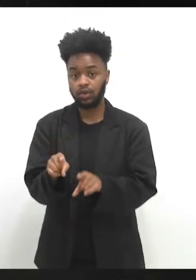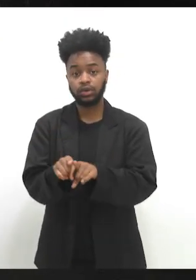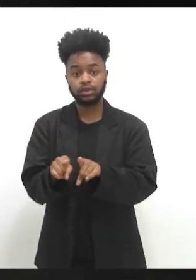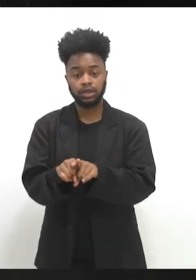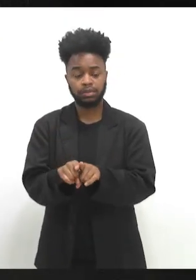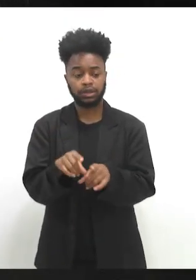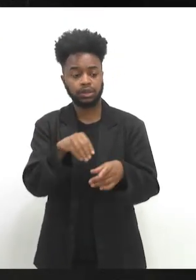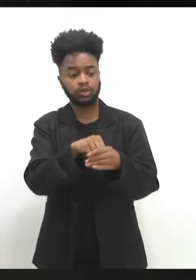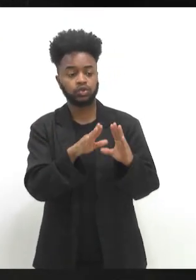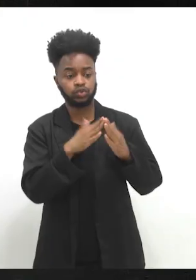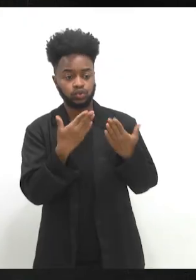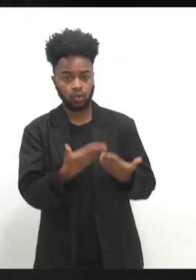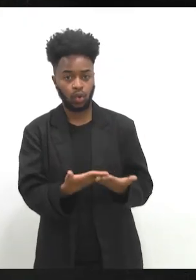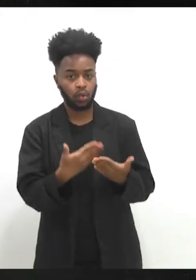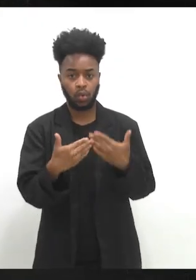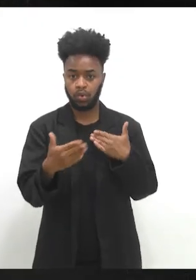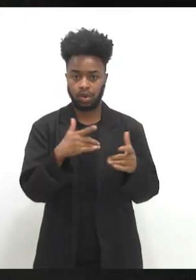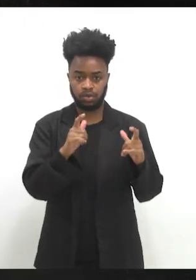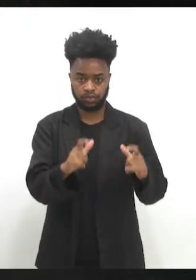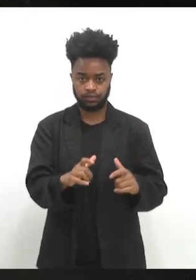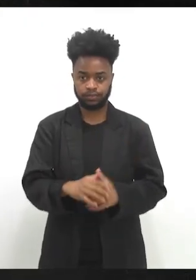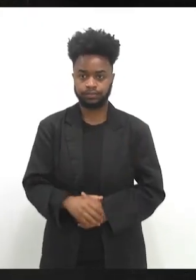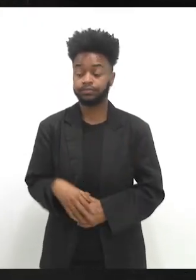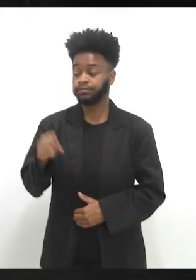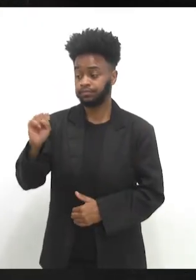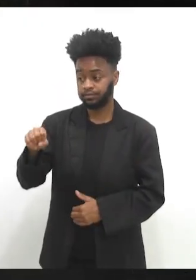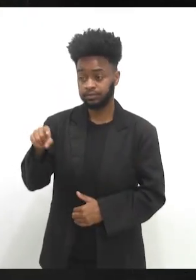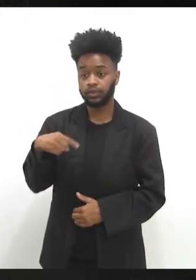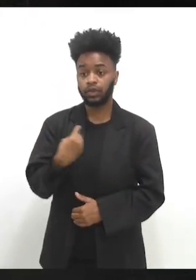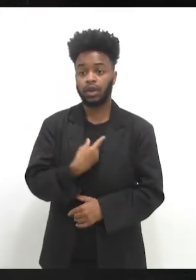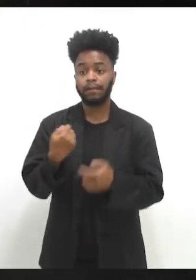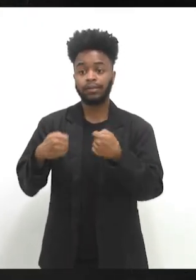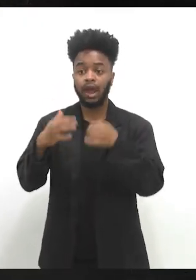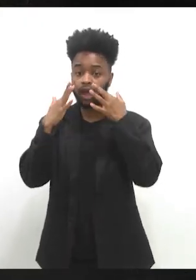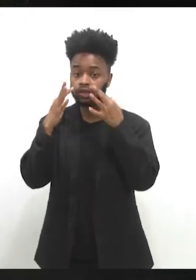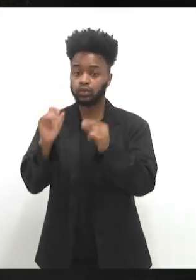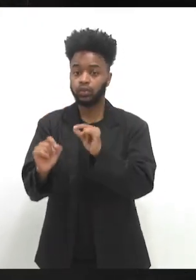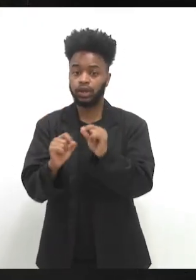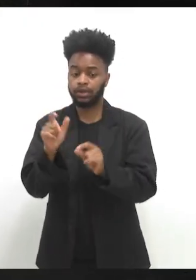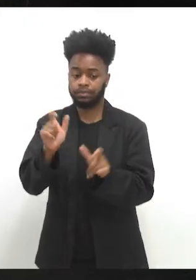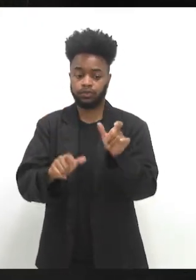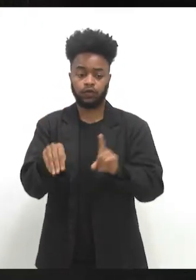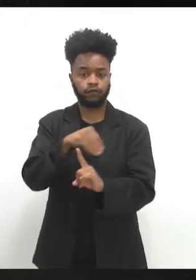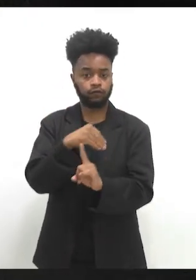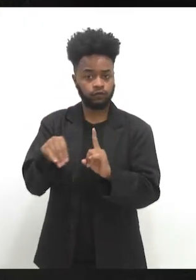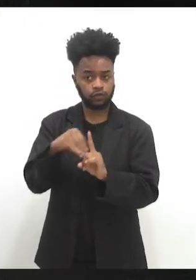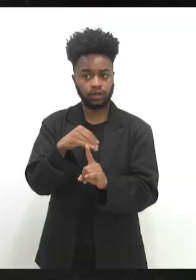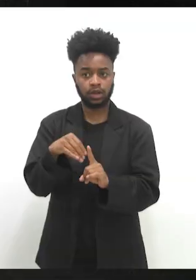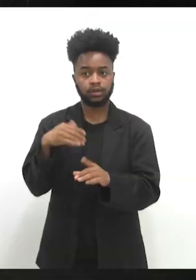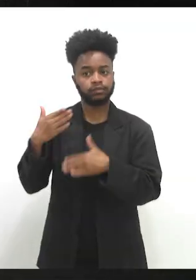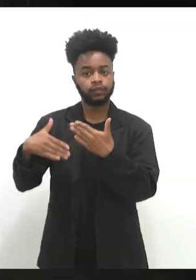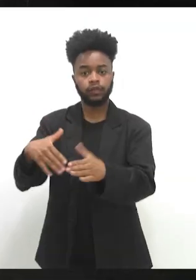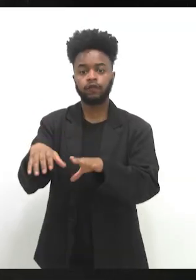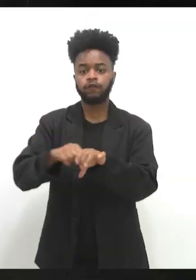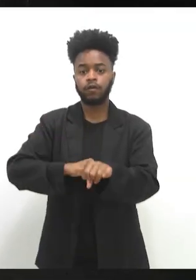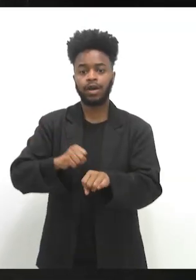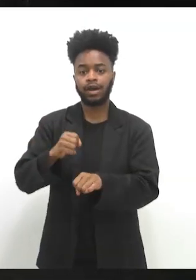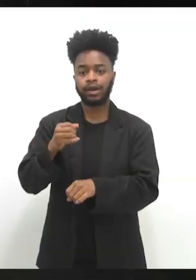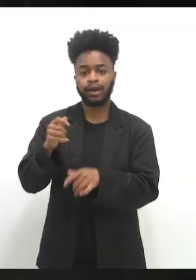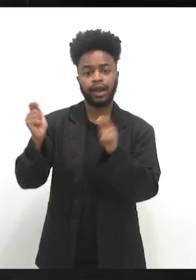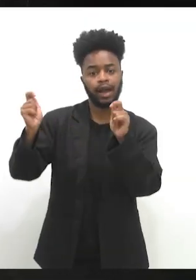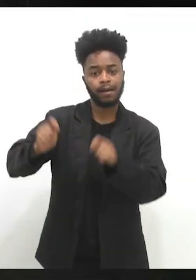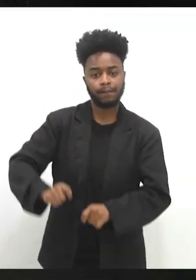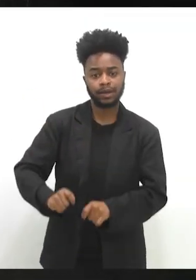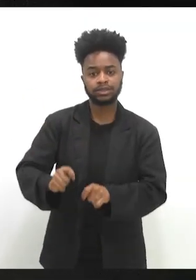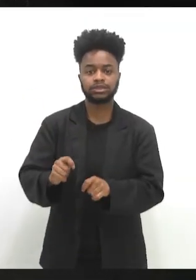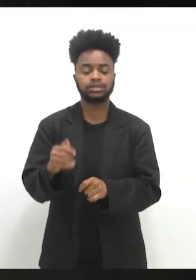na instituição escolar, todos os lugares. Né? É verdade. Sim, o que a gente tem que parar para pensar é que esses vulneráveis ainda estão formando a sua